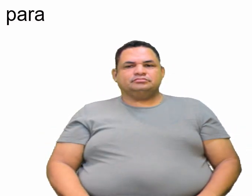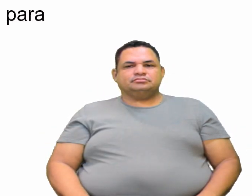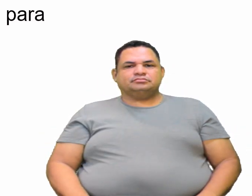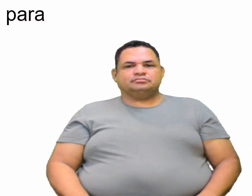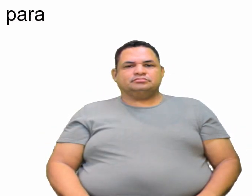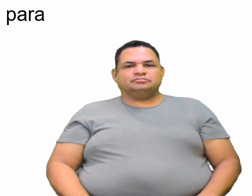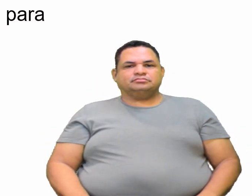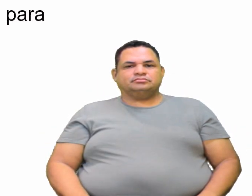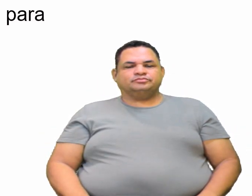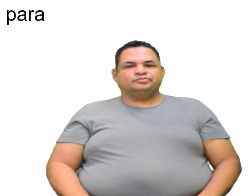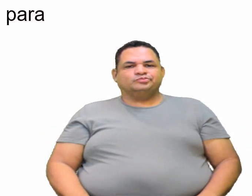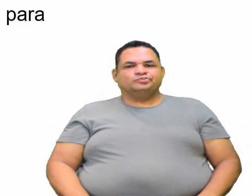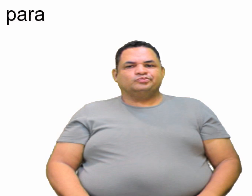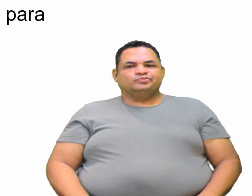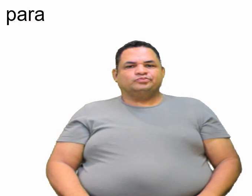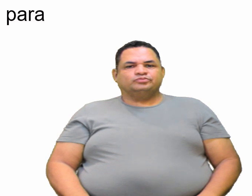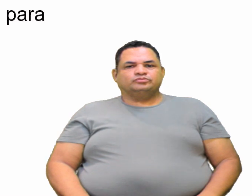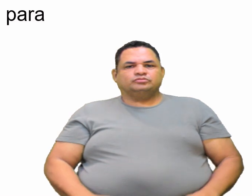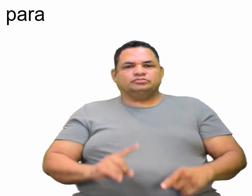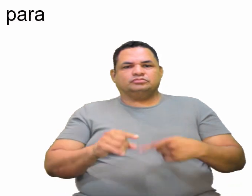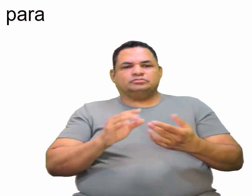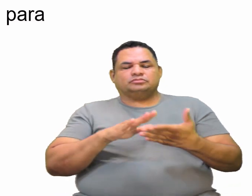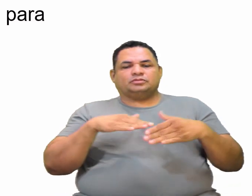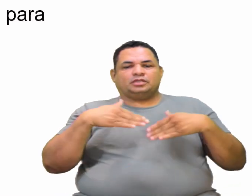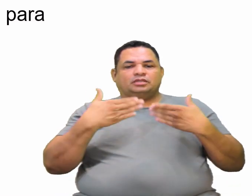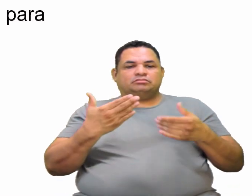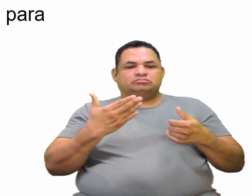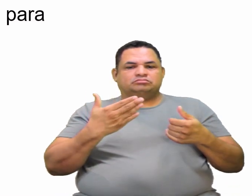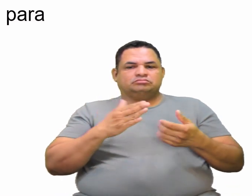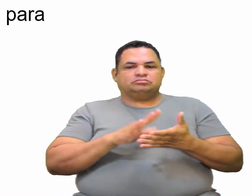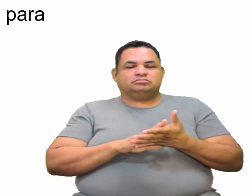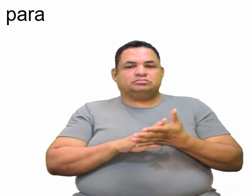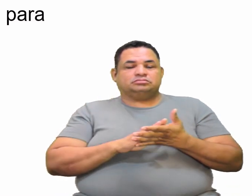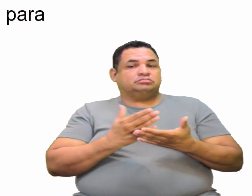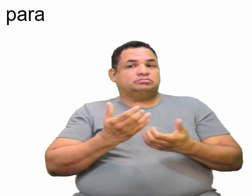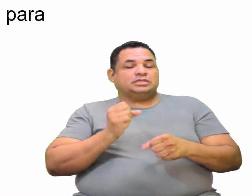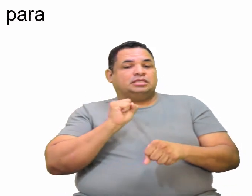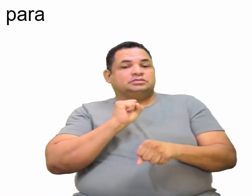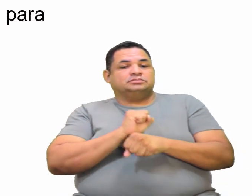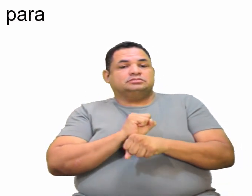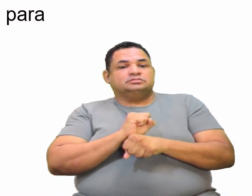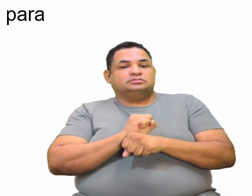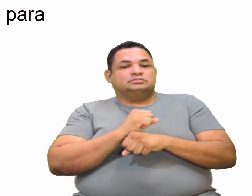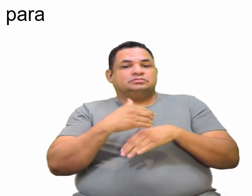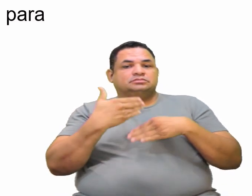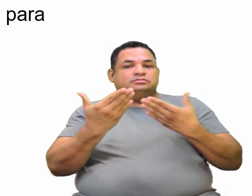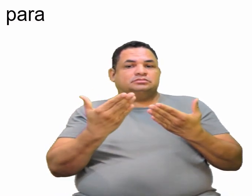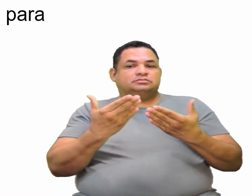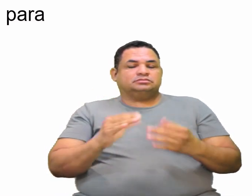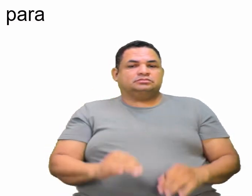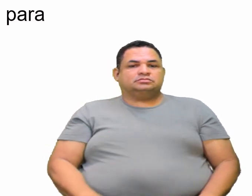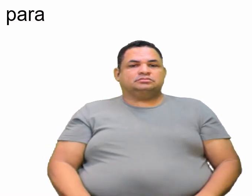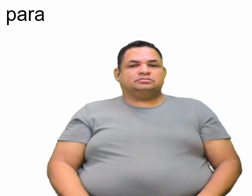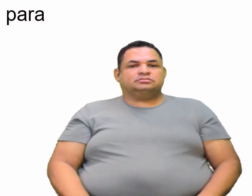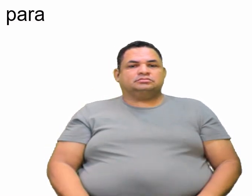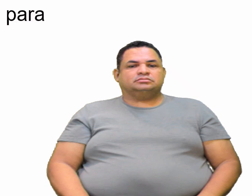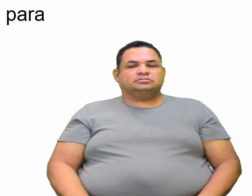tranquilamente, né, entre eles. E aí, na hora bem inesperada, ou esperada para